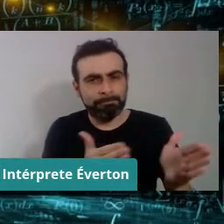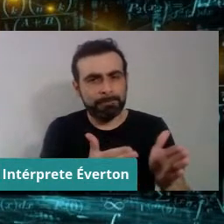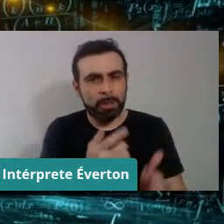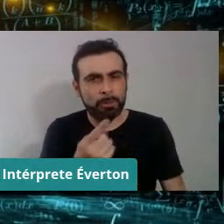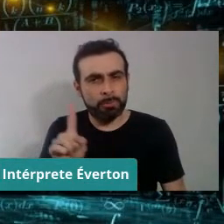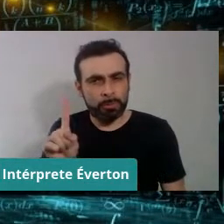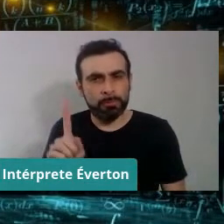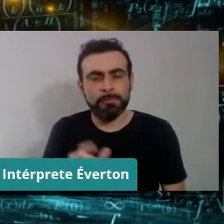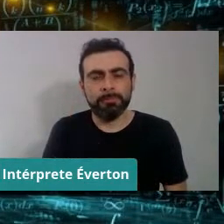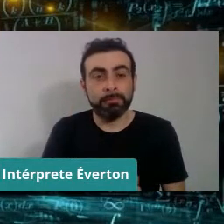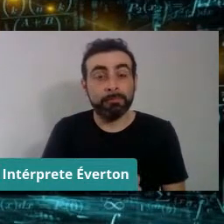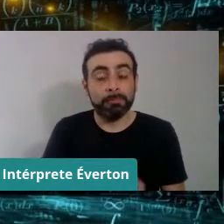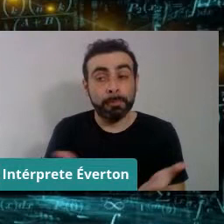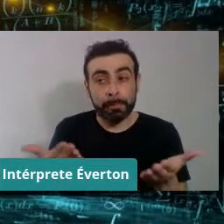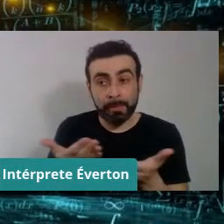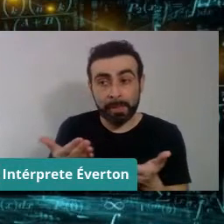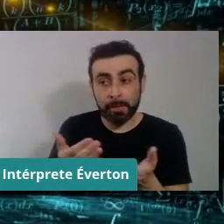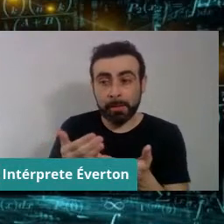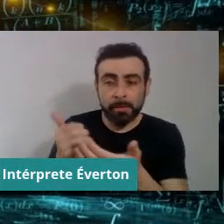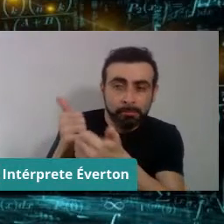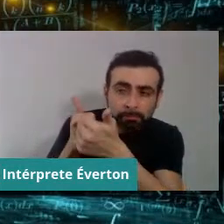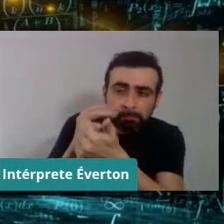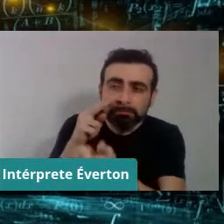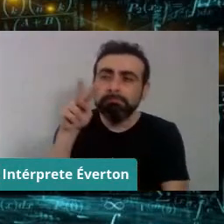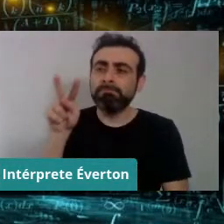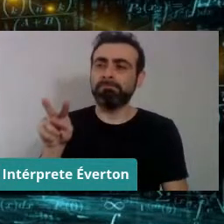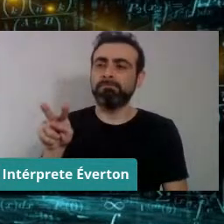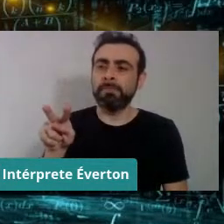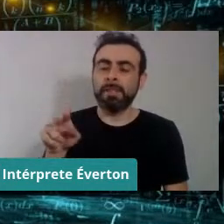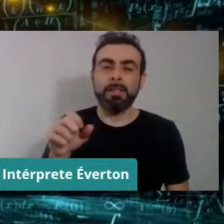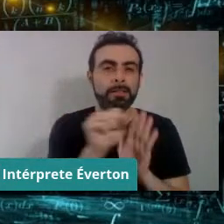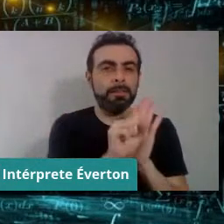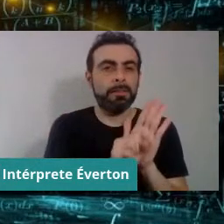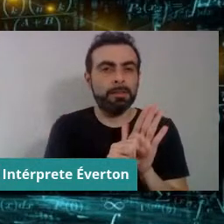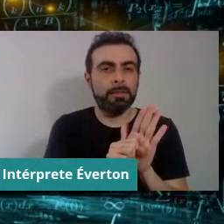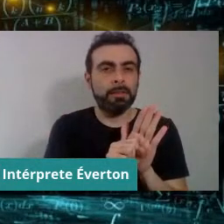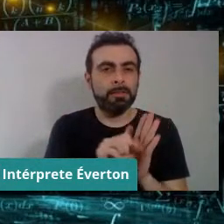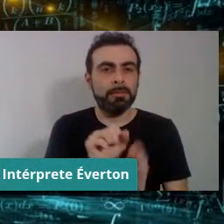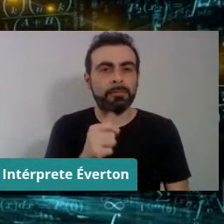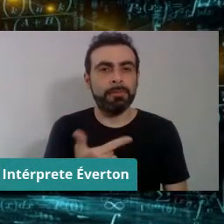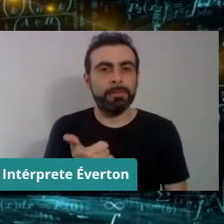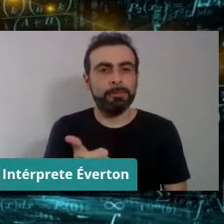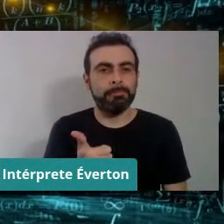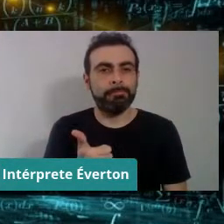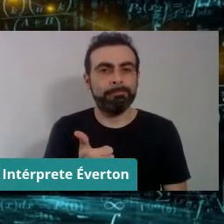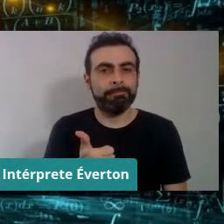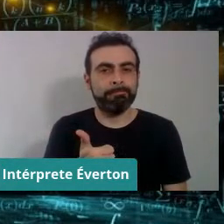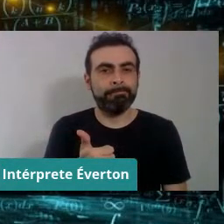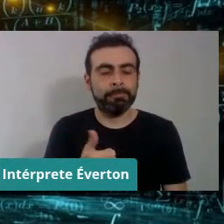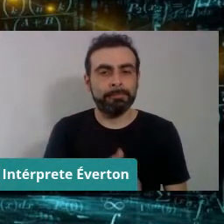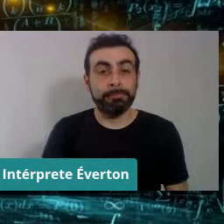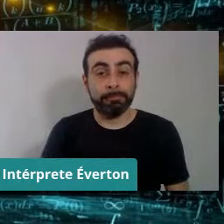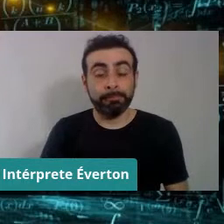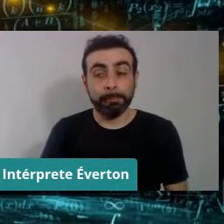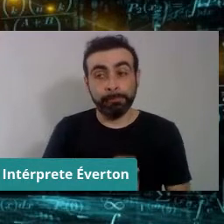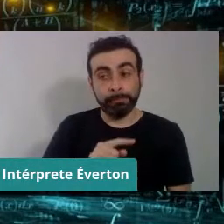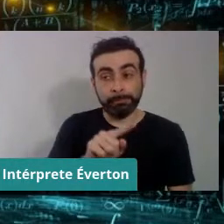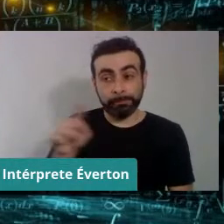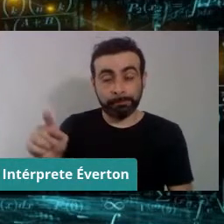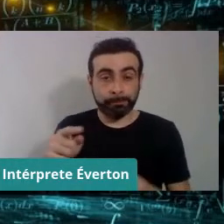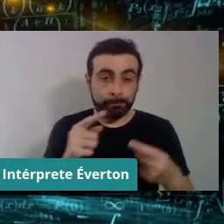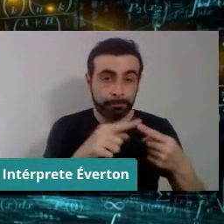No horizonte mais próximo, já será no século XXI. No século XX, nesse